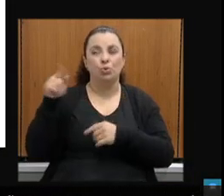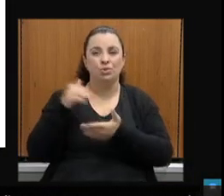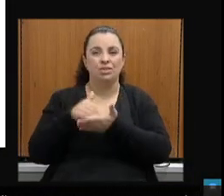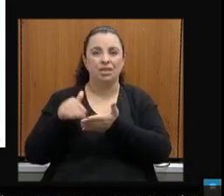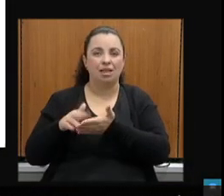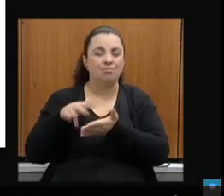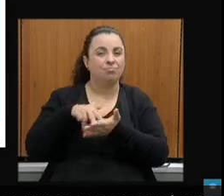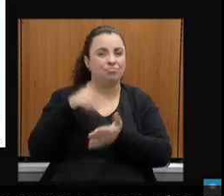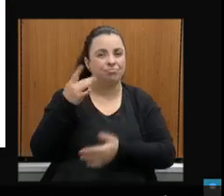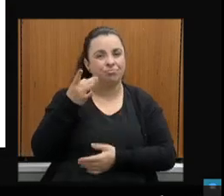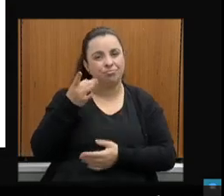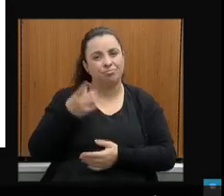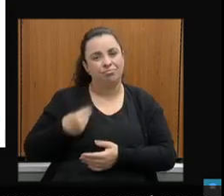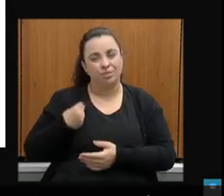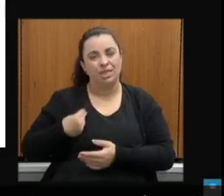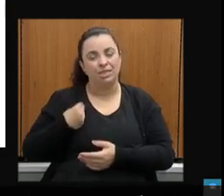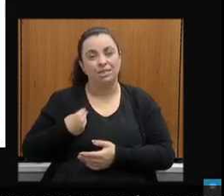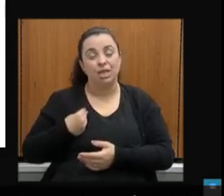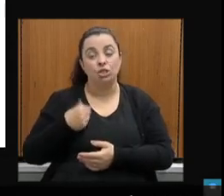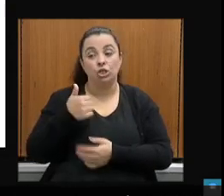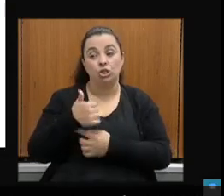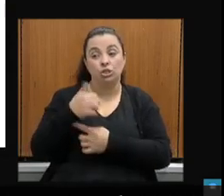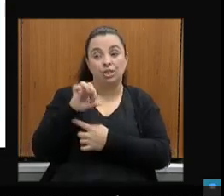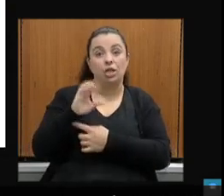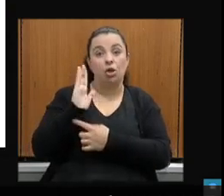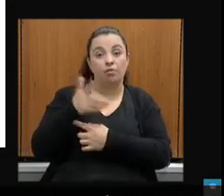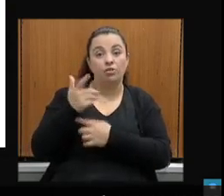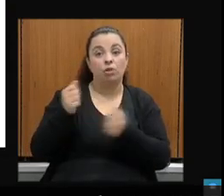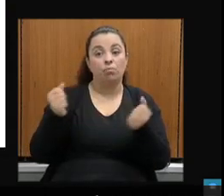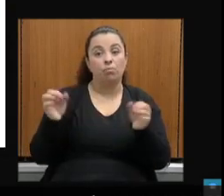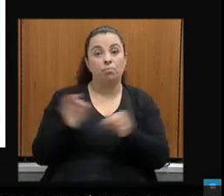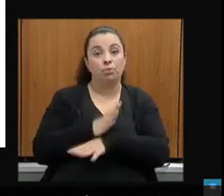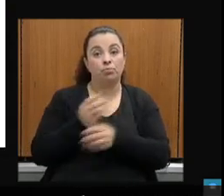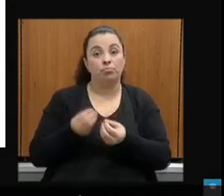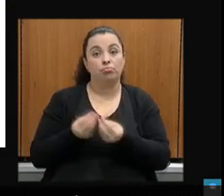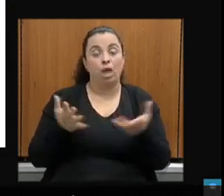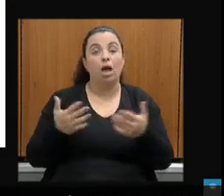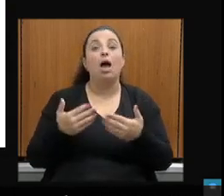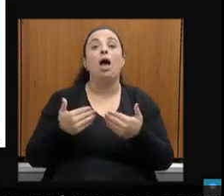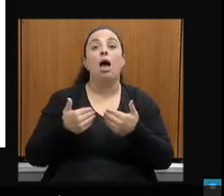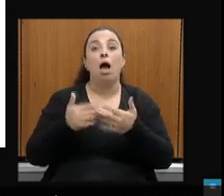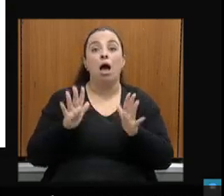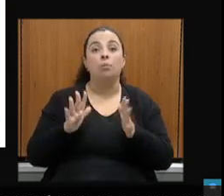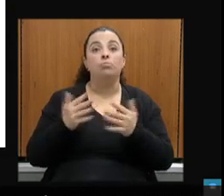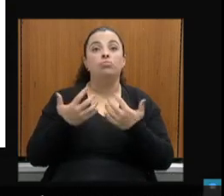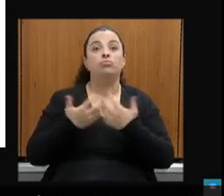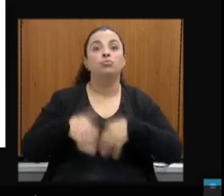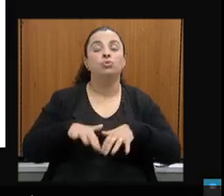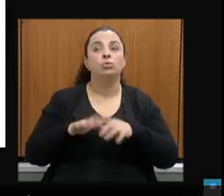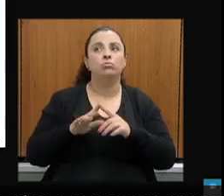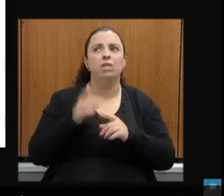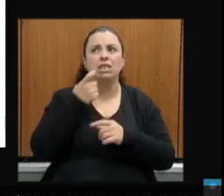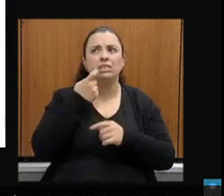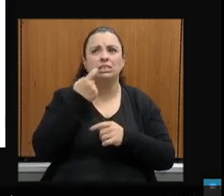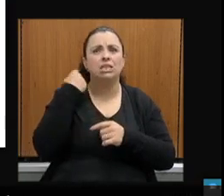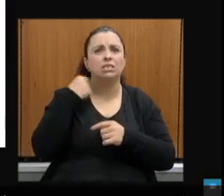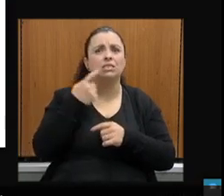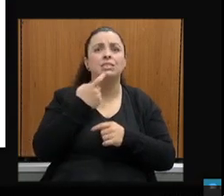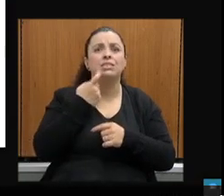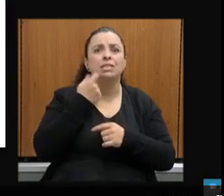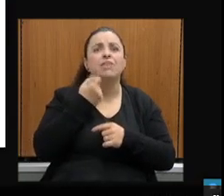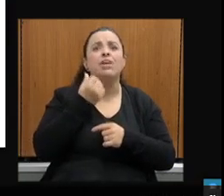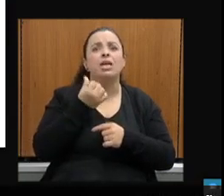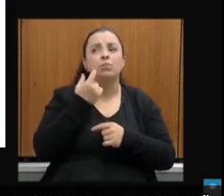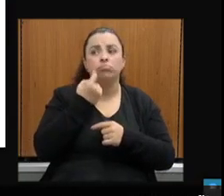na Cemig 19 subestações agora né a menos de foi sexta feira nessa